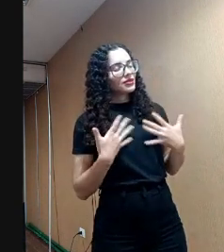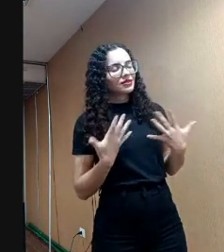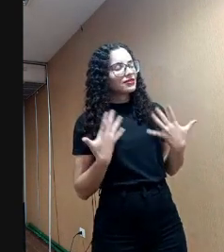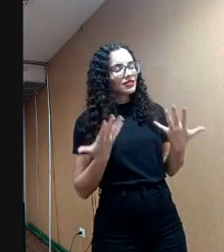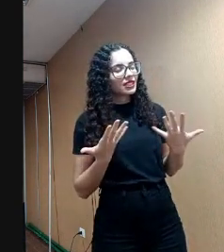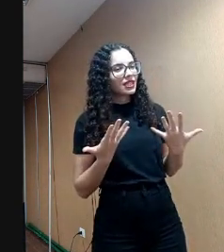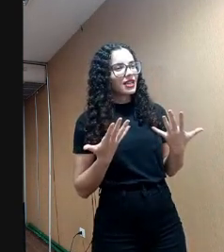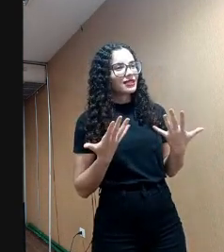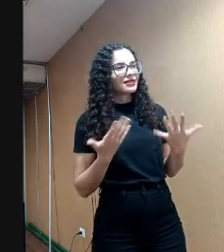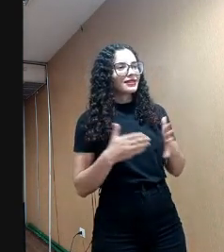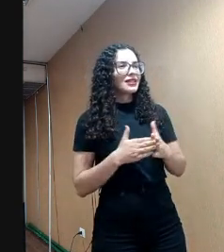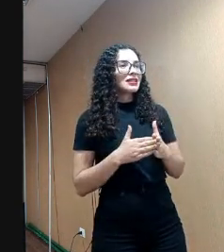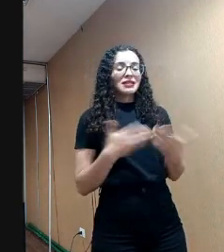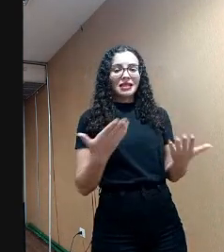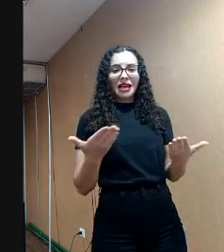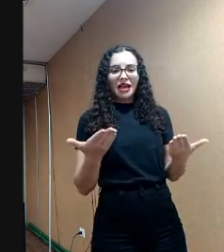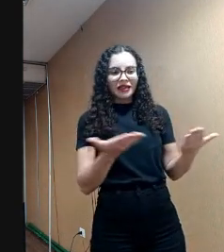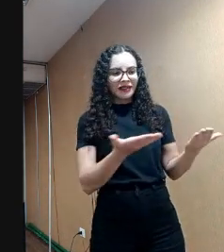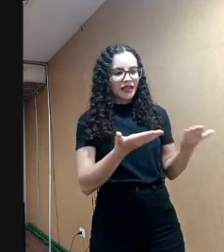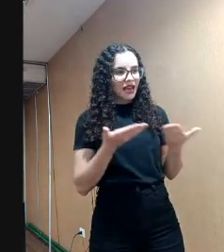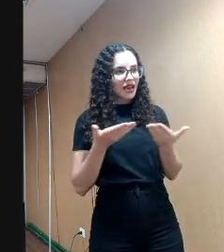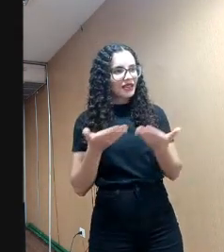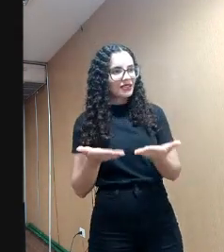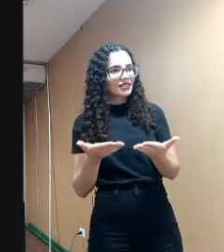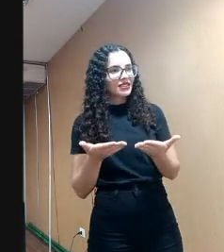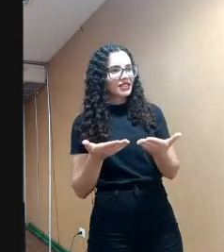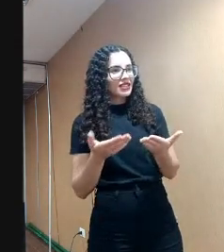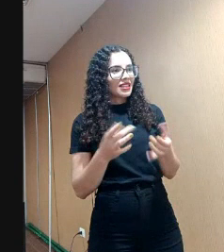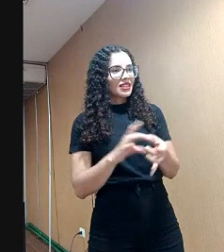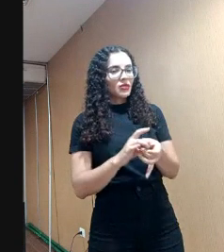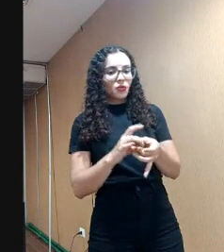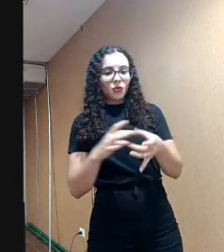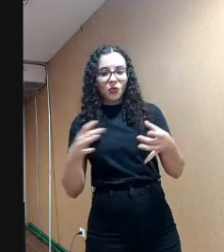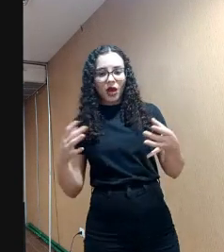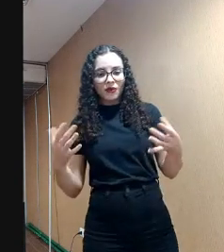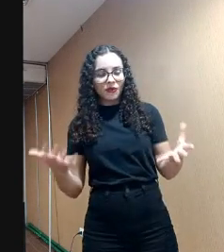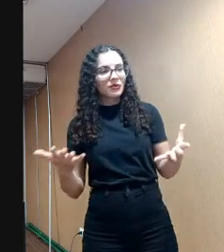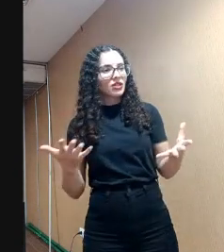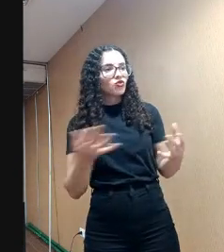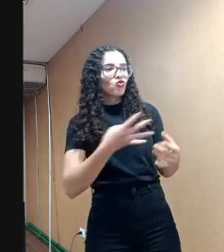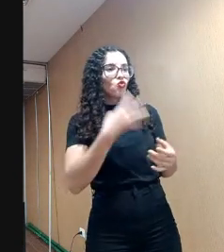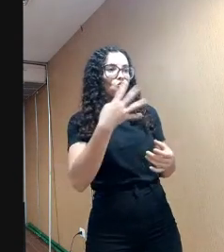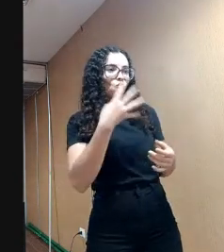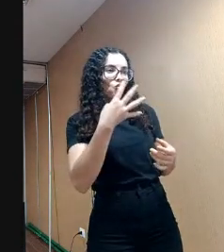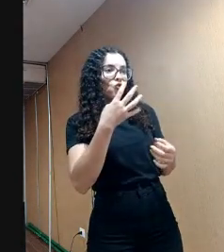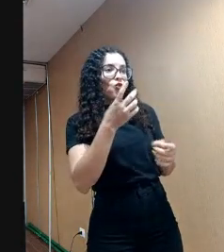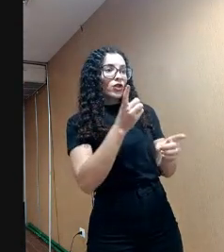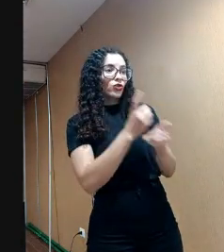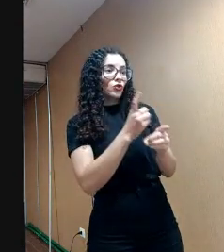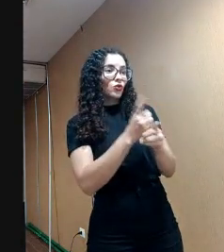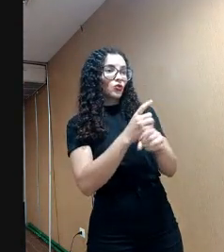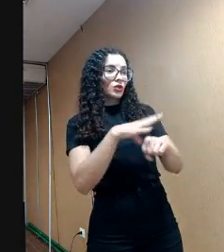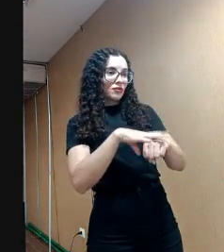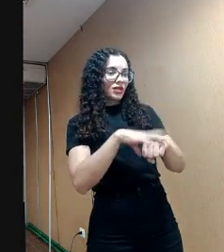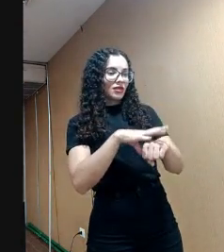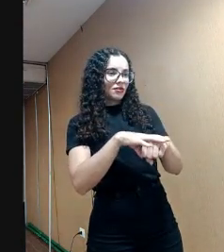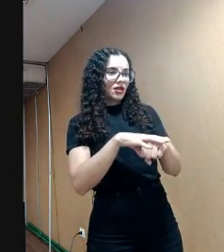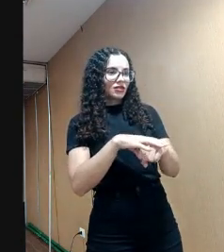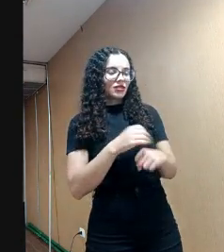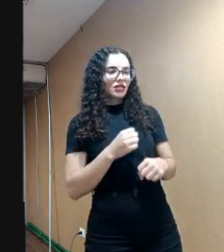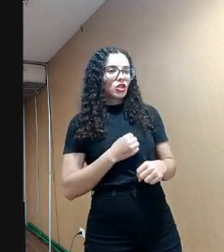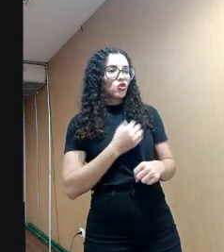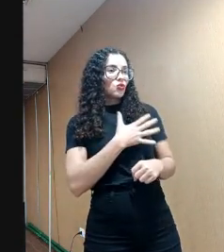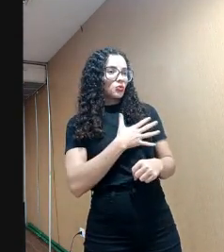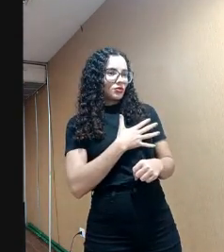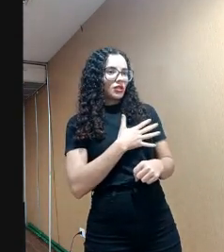imensa, né, estar participando da abertura do 4º Encontro de Matemática do Instituto